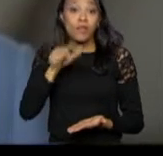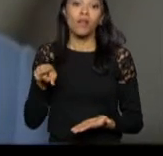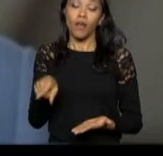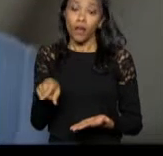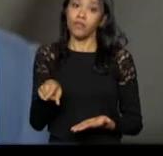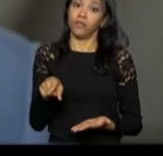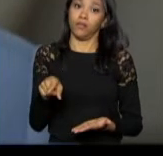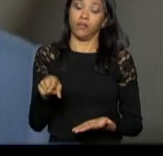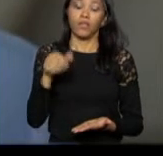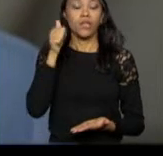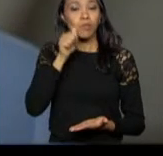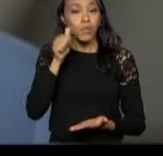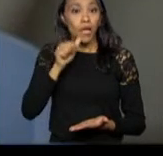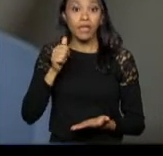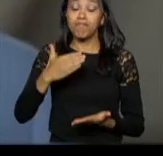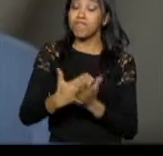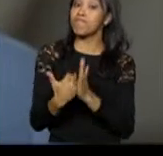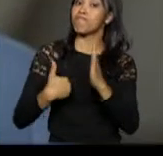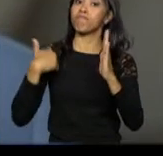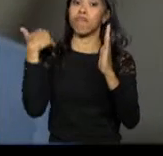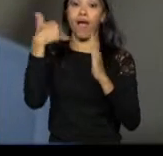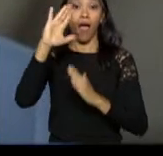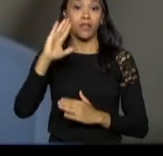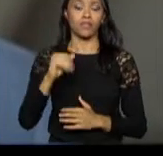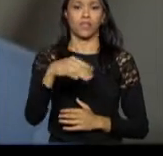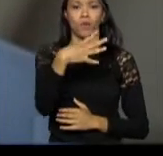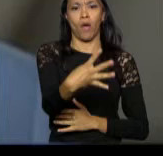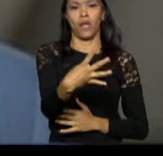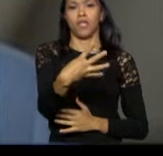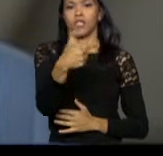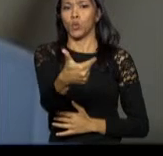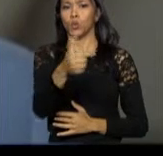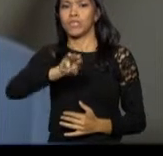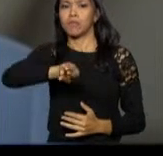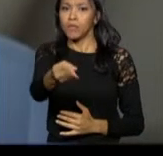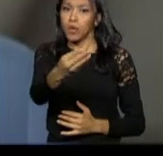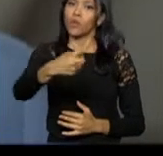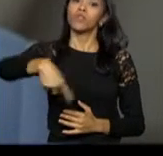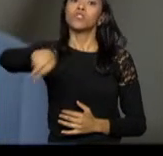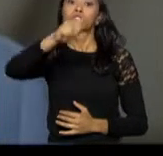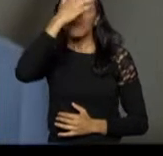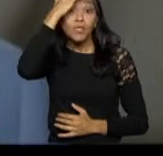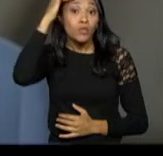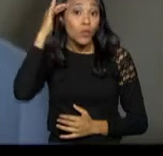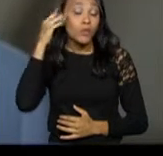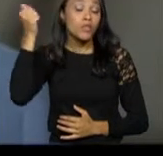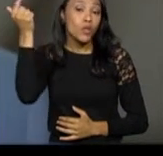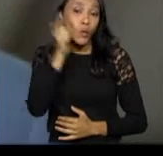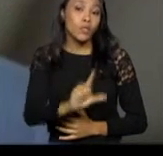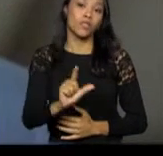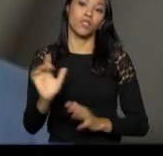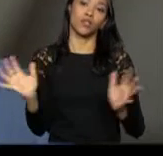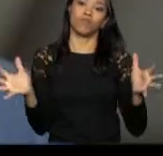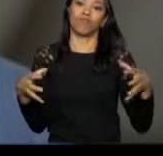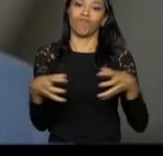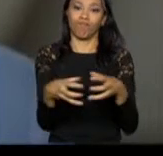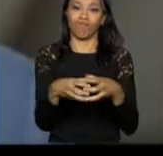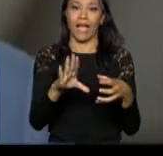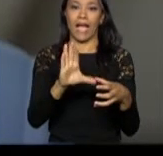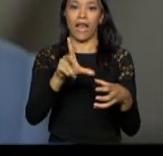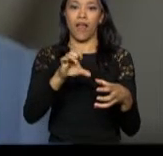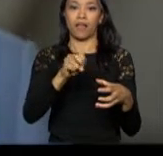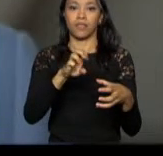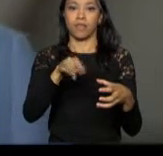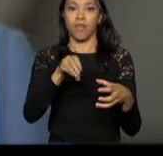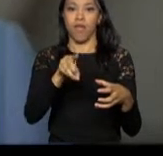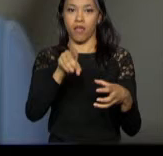são mulheres, mais da metade das 42 milhões de pessoas que alcançaram a classe média. O